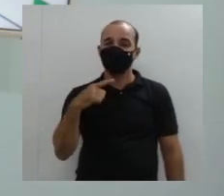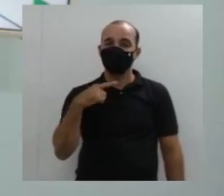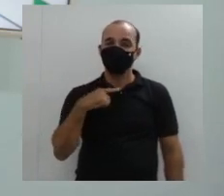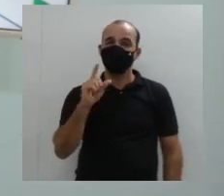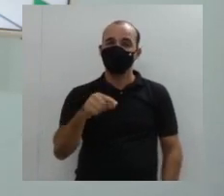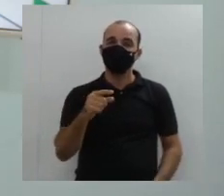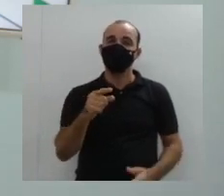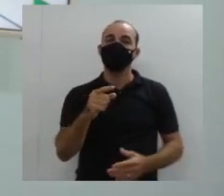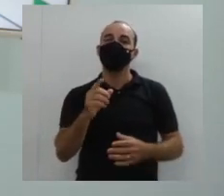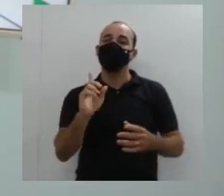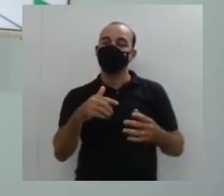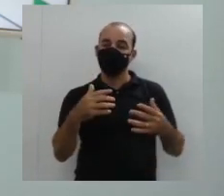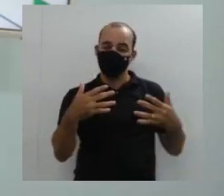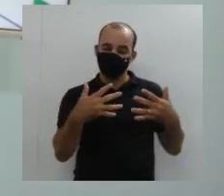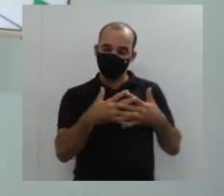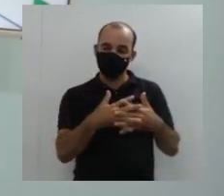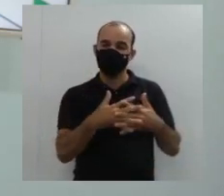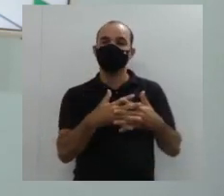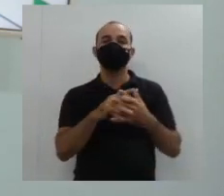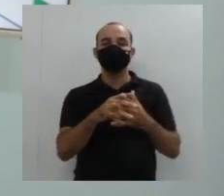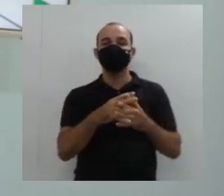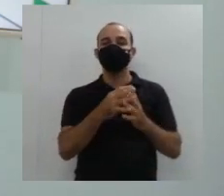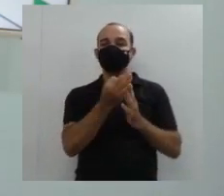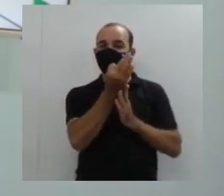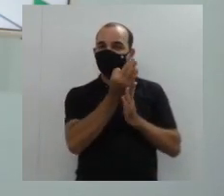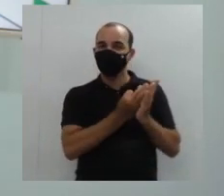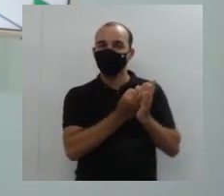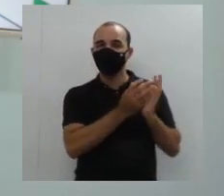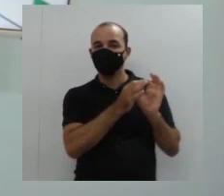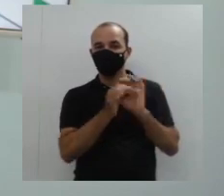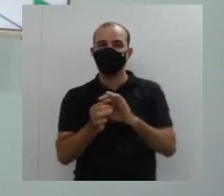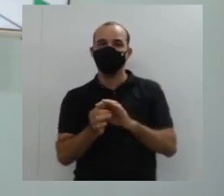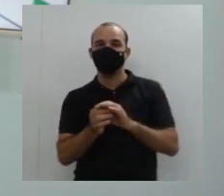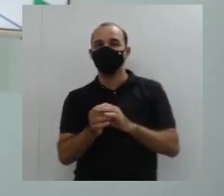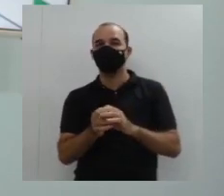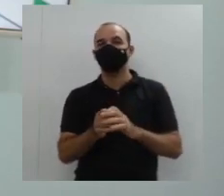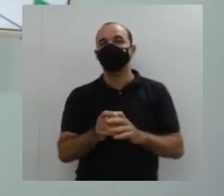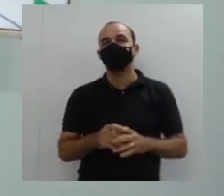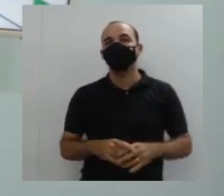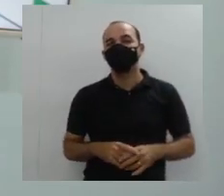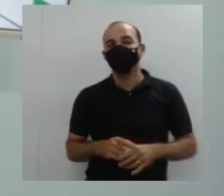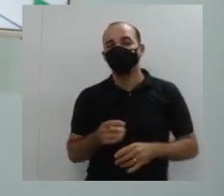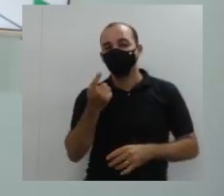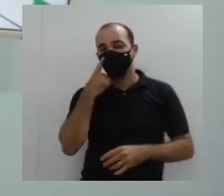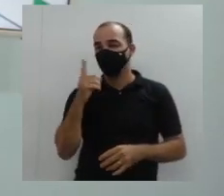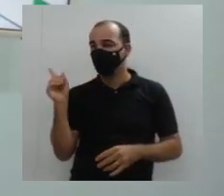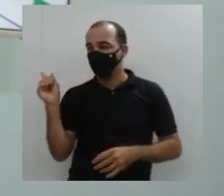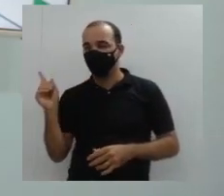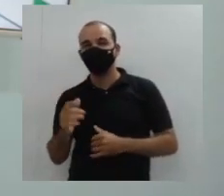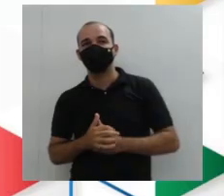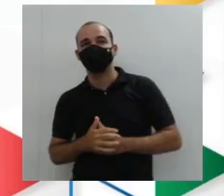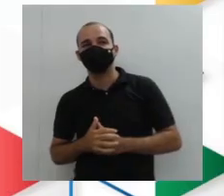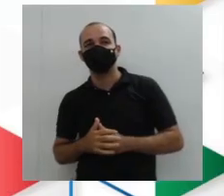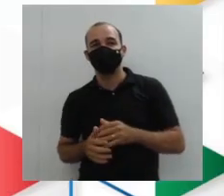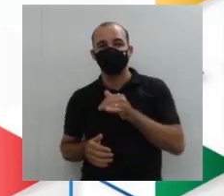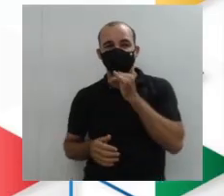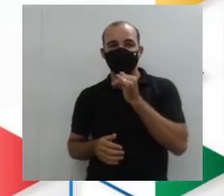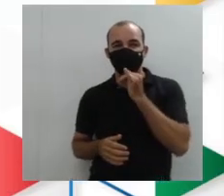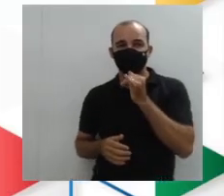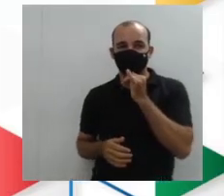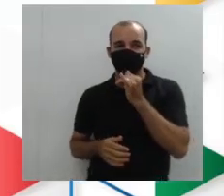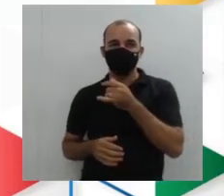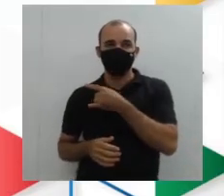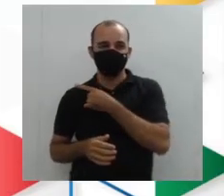se tece. E um texto não é só o verbal. Olhem só esse exemplo aqui, trago para vocês,